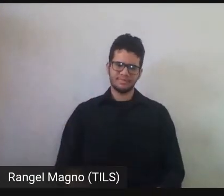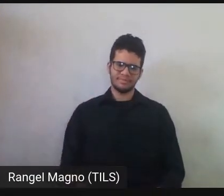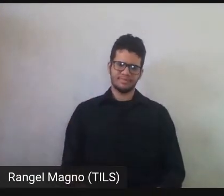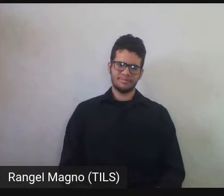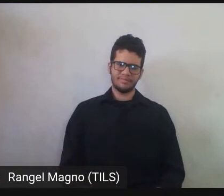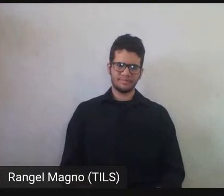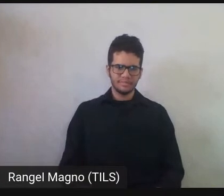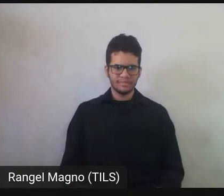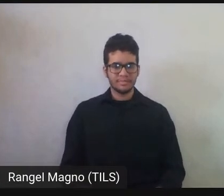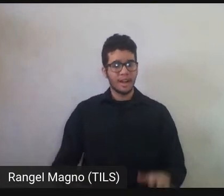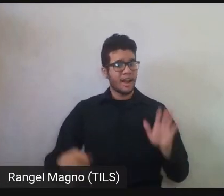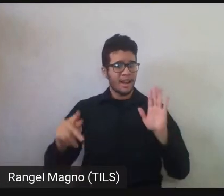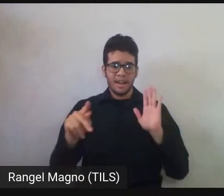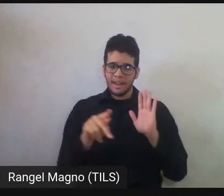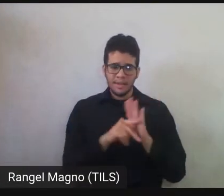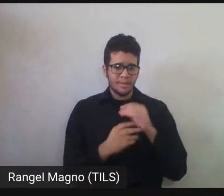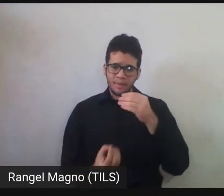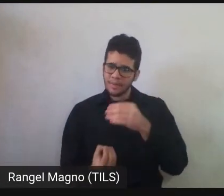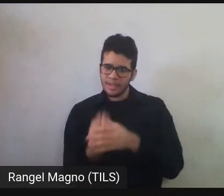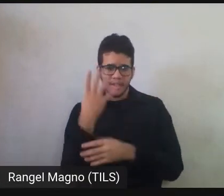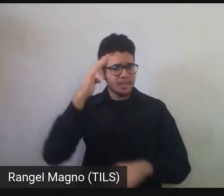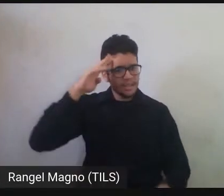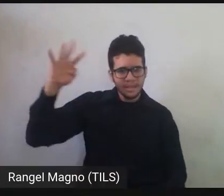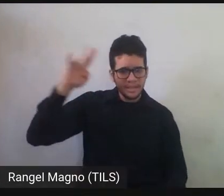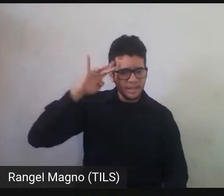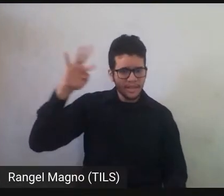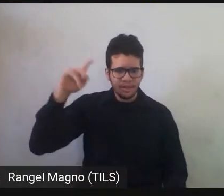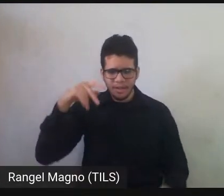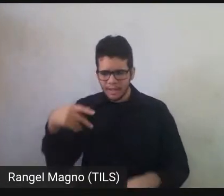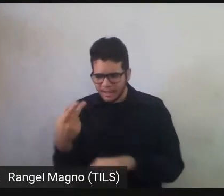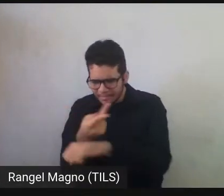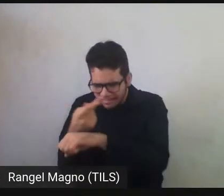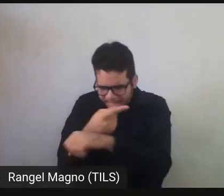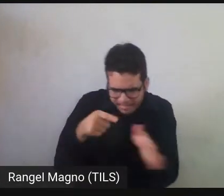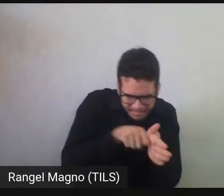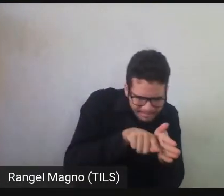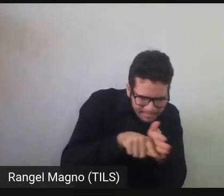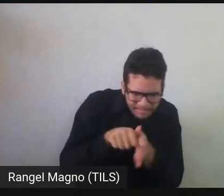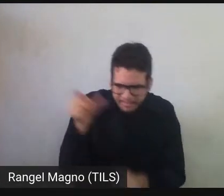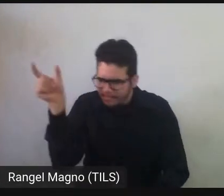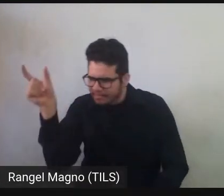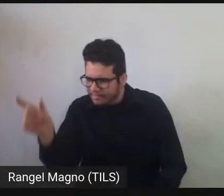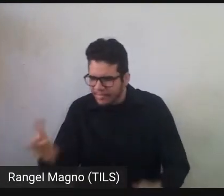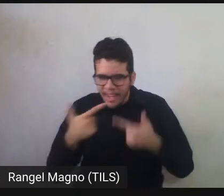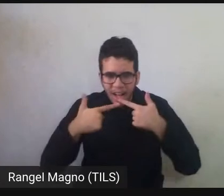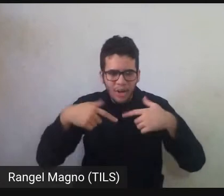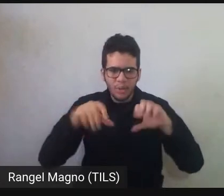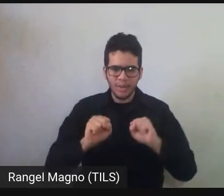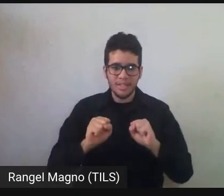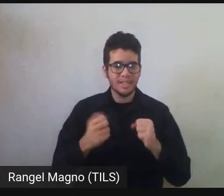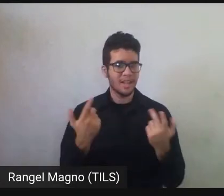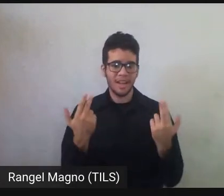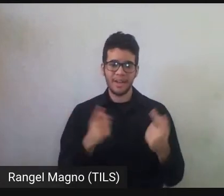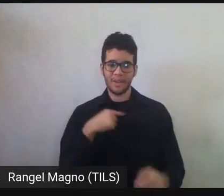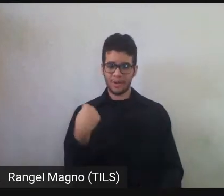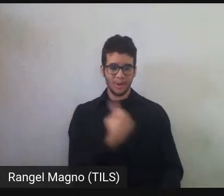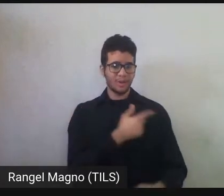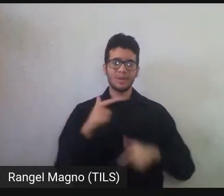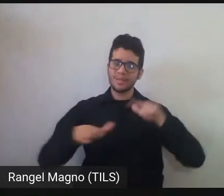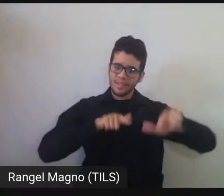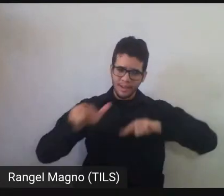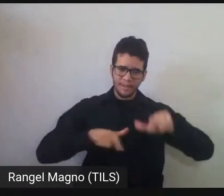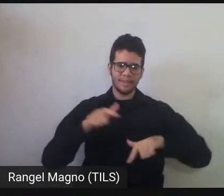é próprio da elaboração teórica e da investigação de um linguista também como nós fazendo o nosso trabalho